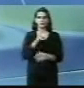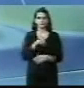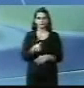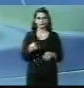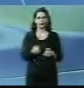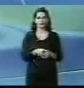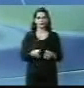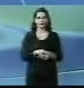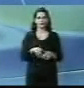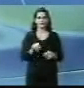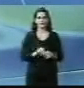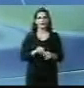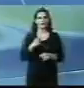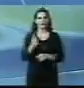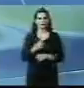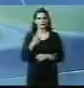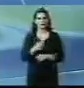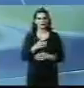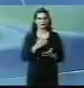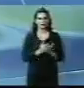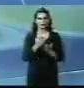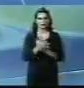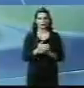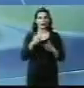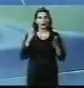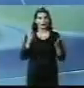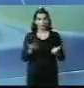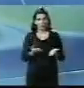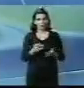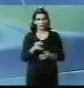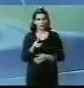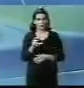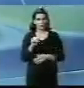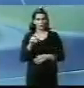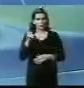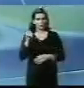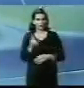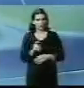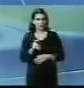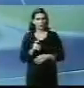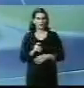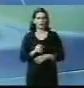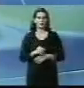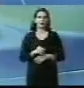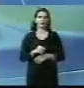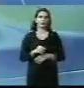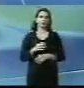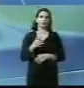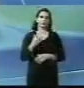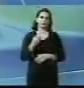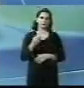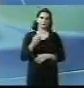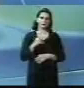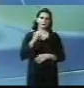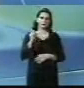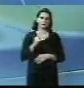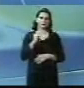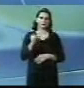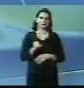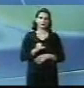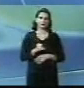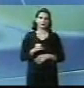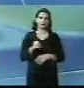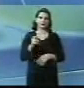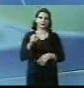e executava o programa. Hoje, o sistema de proxy, nessa parte de otimização, eles levam muito em conta o que a gente chama de